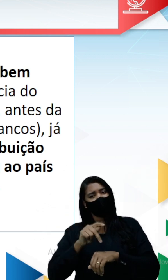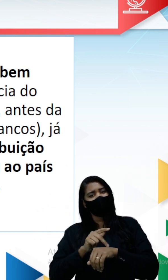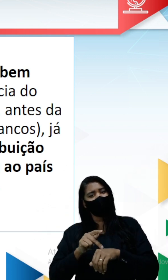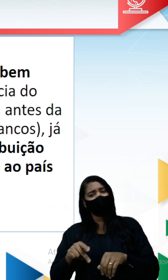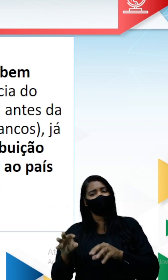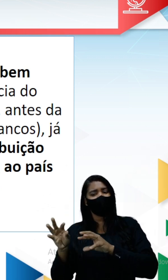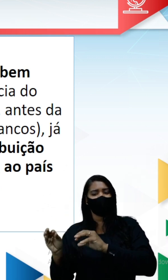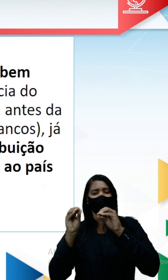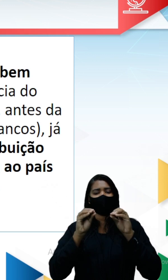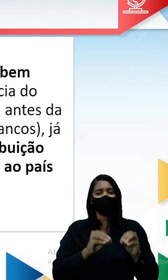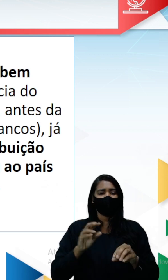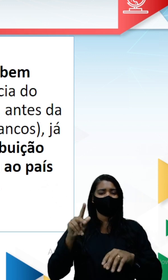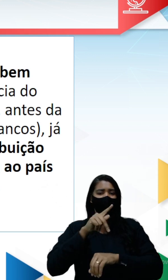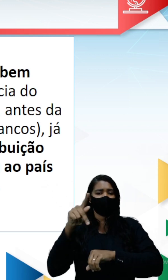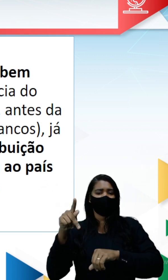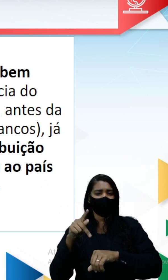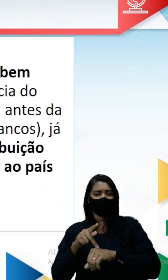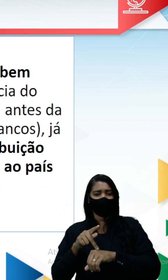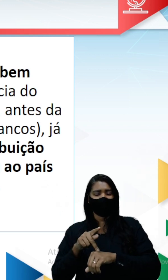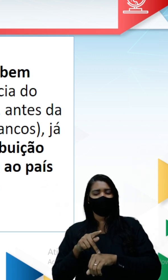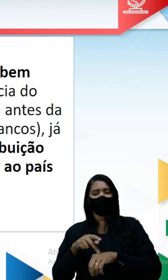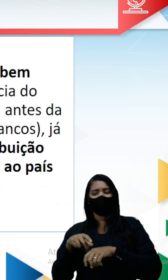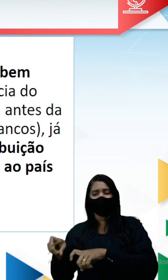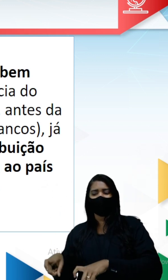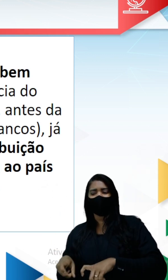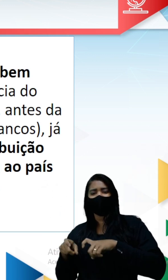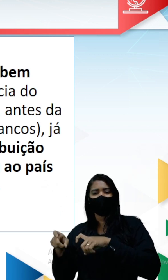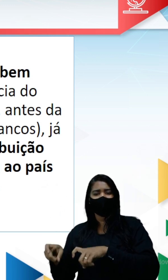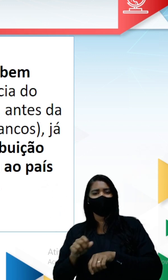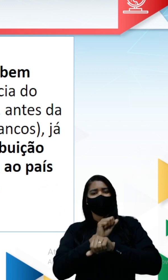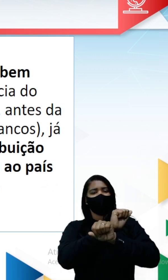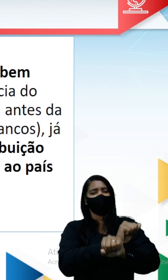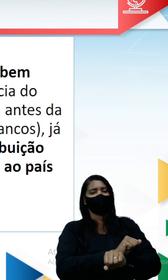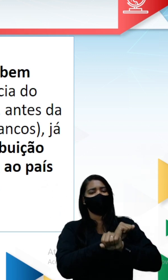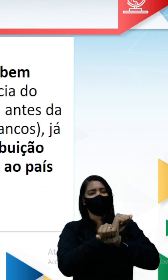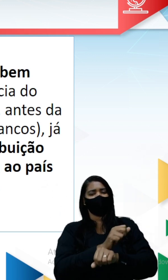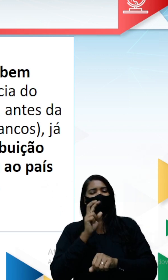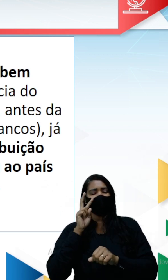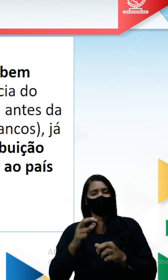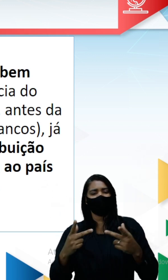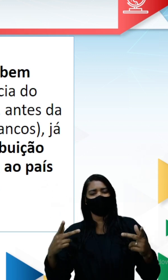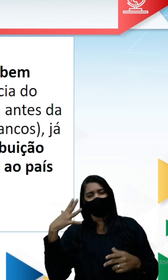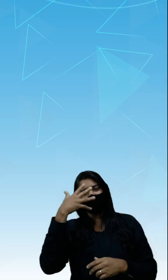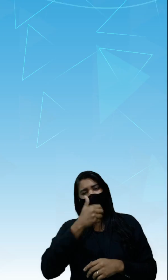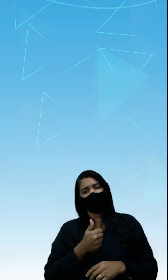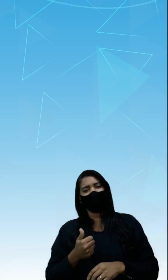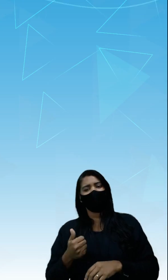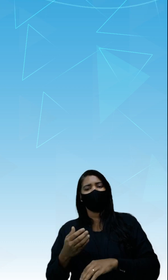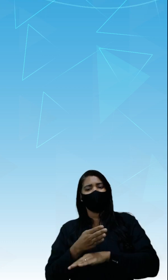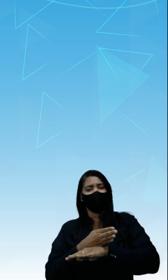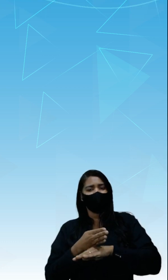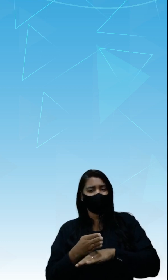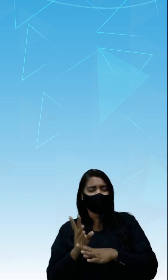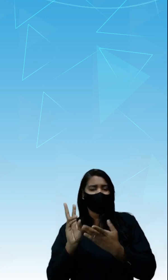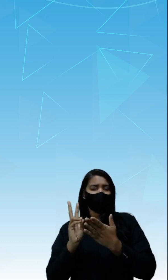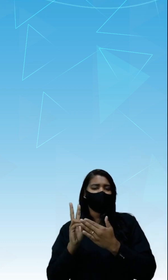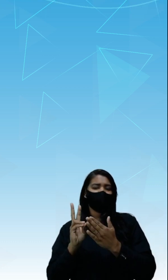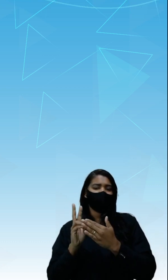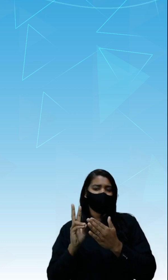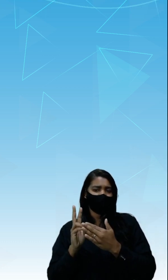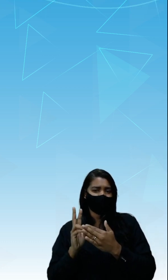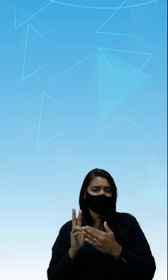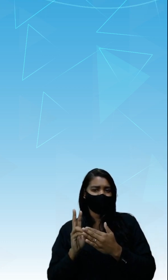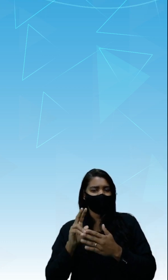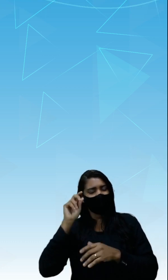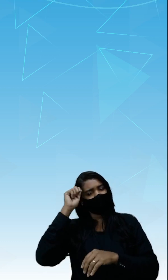chegou ao país para a realização de trabalhos escravos. Então, vê que coisa linda. Branca, indígena e